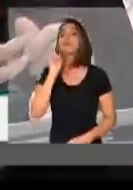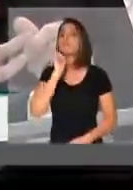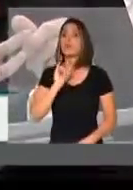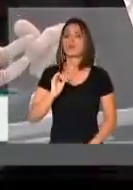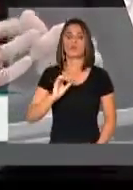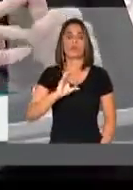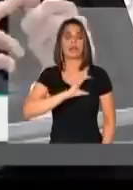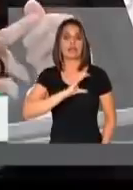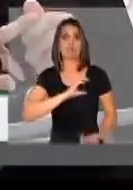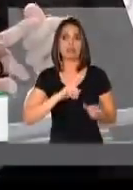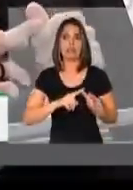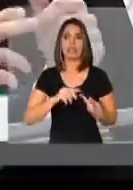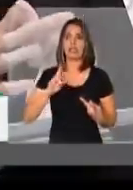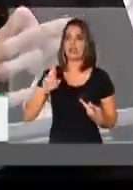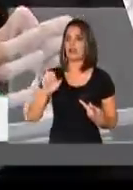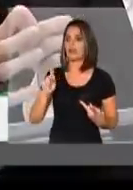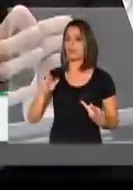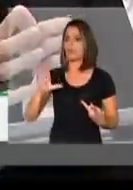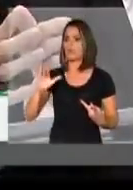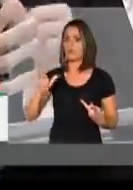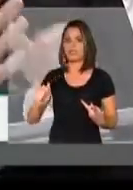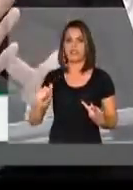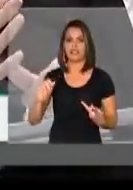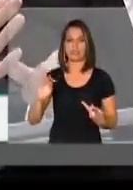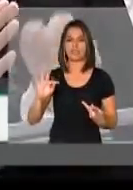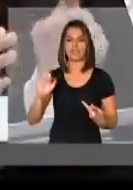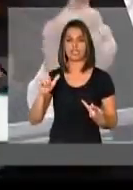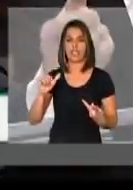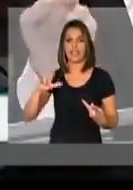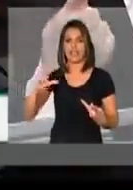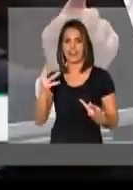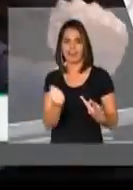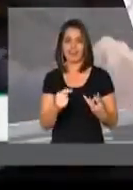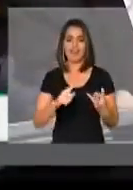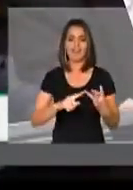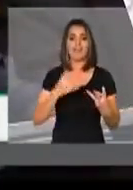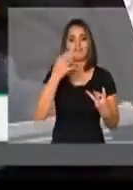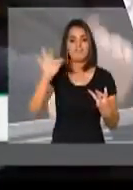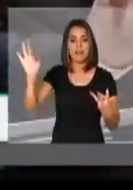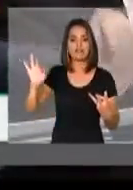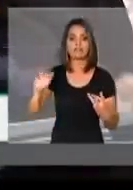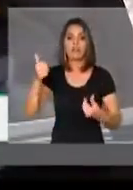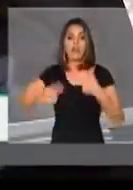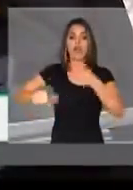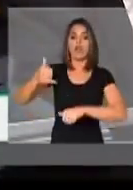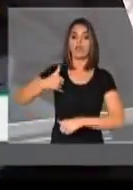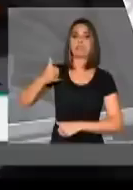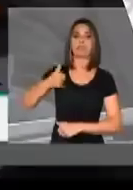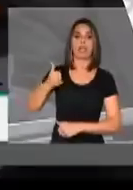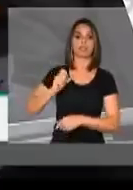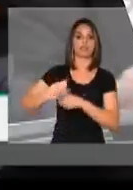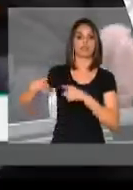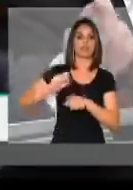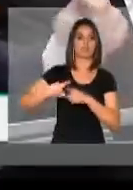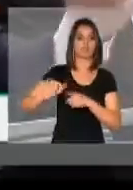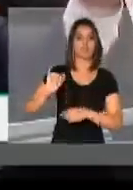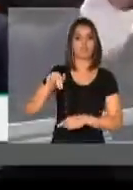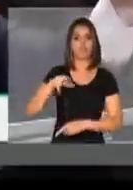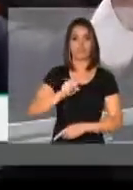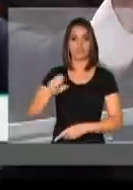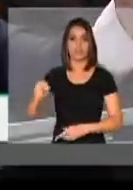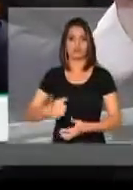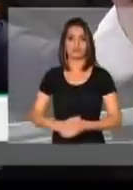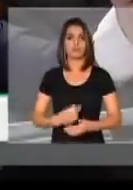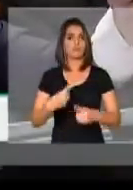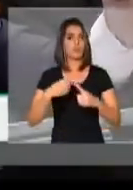na República Tcheca, na Polônia e na França, estão debatendo a revisão da ideia de idade mínima progressiva. Porque isso